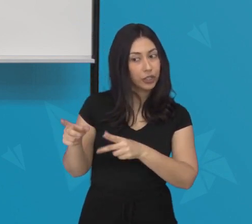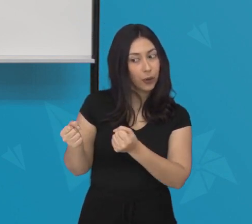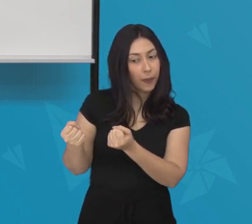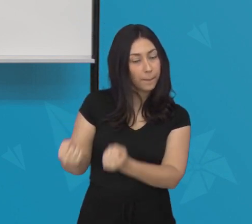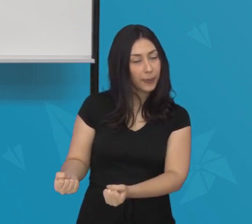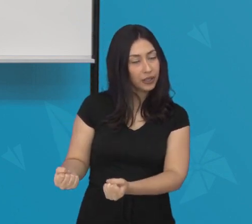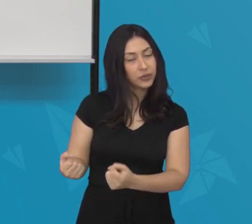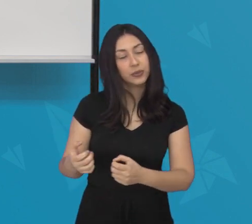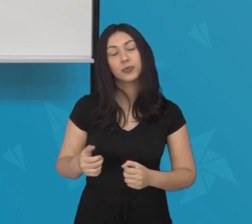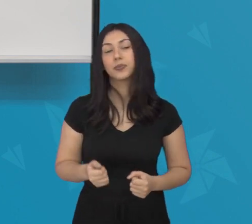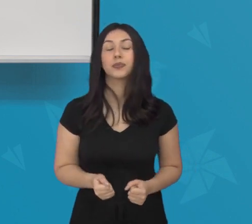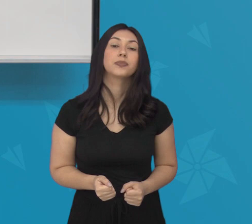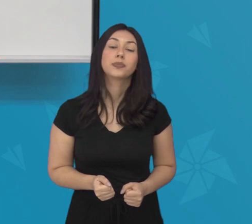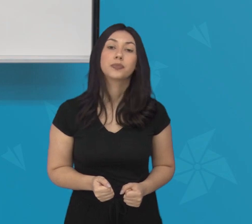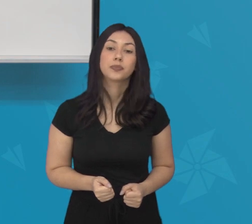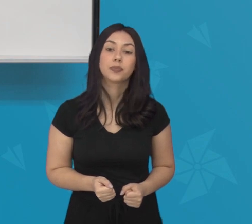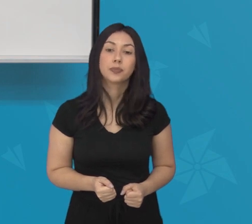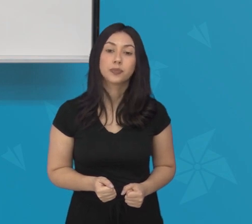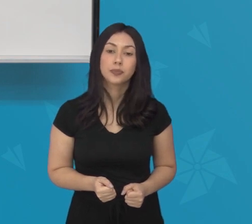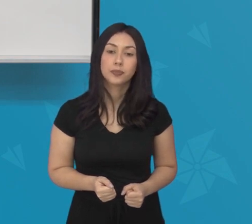Beleza?